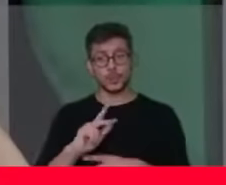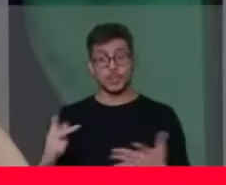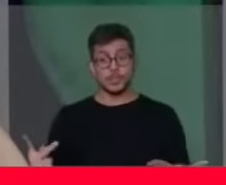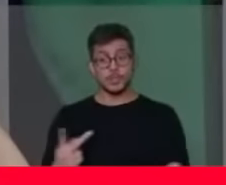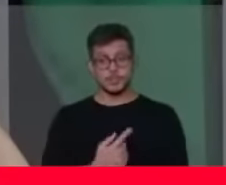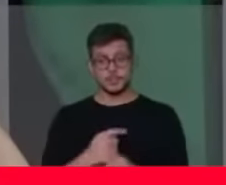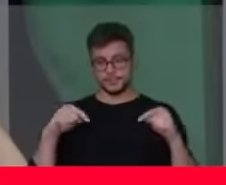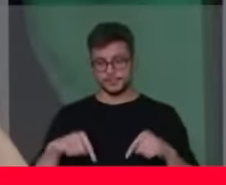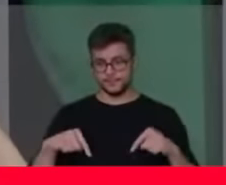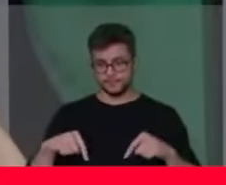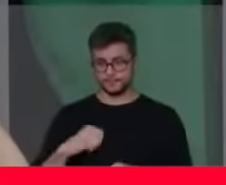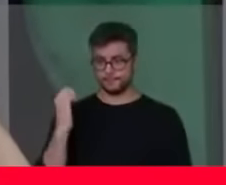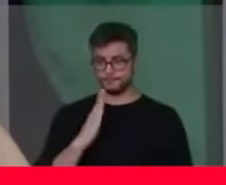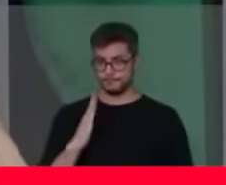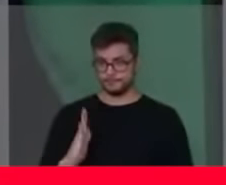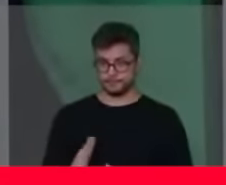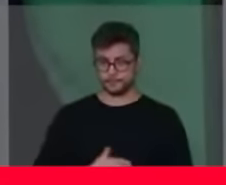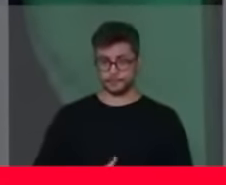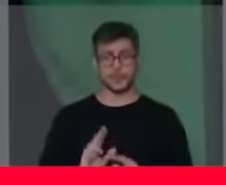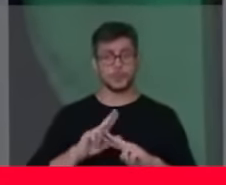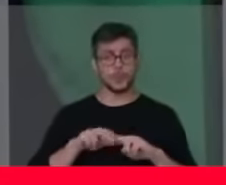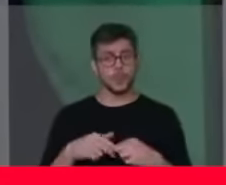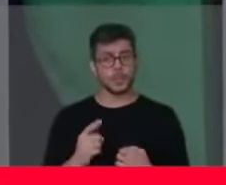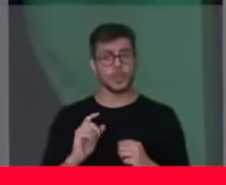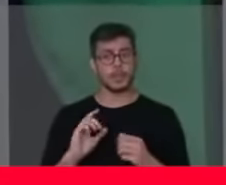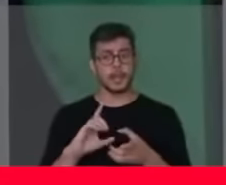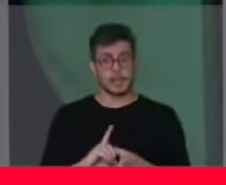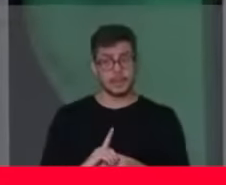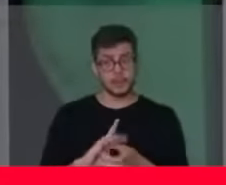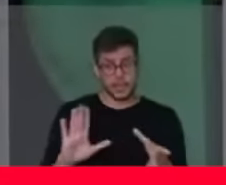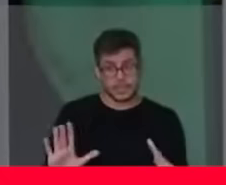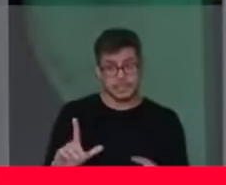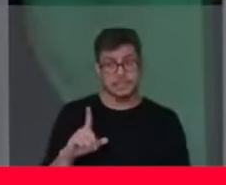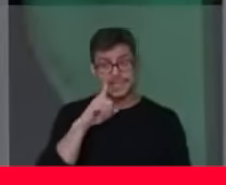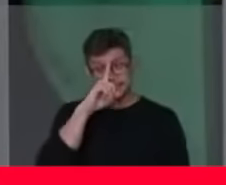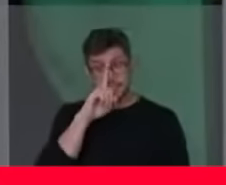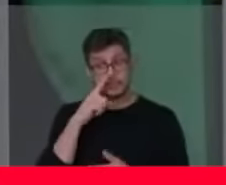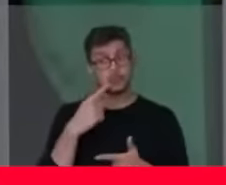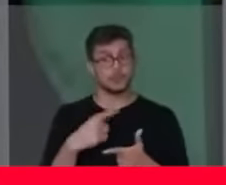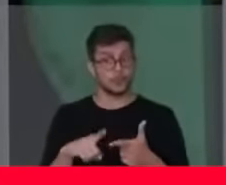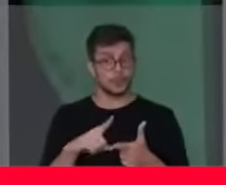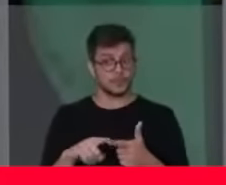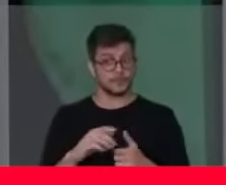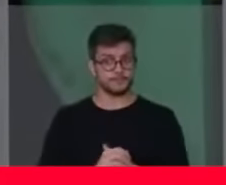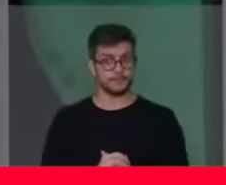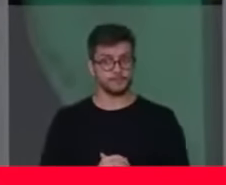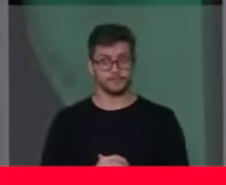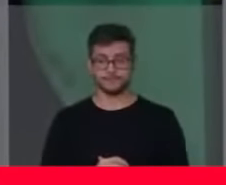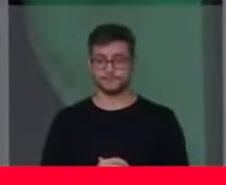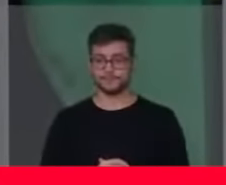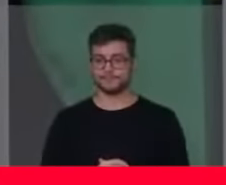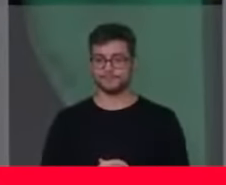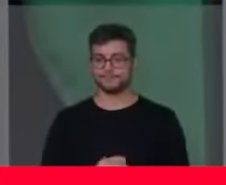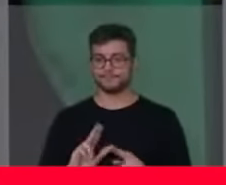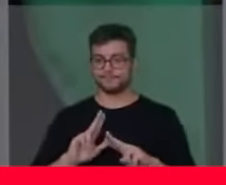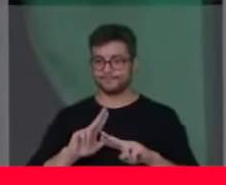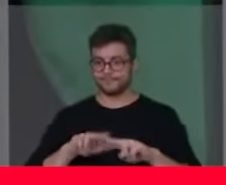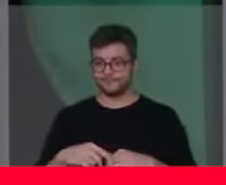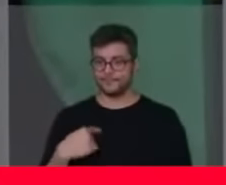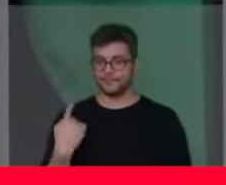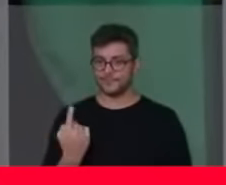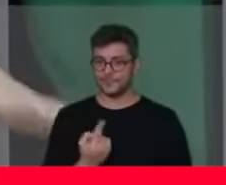em jogo. E por que eu falo que a democracia brasileira está em jogo? Porque nós estamos com a nossa